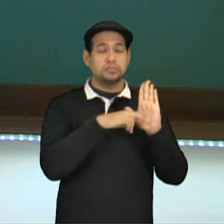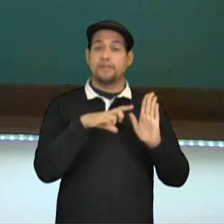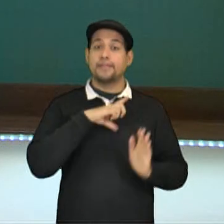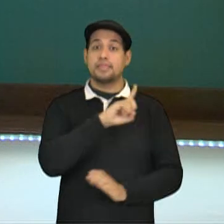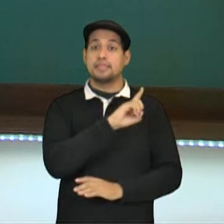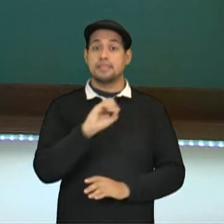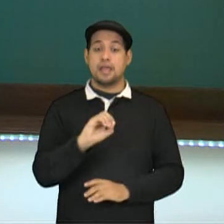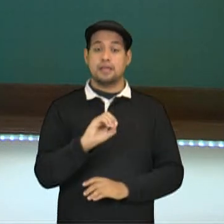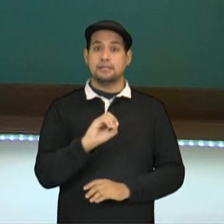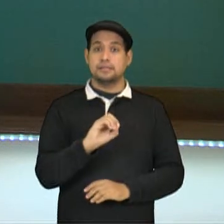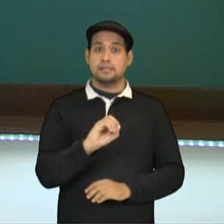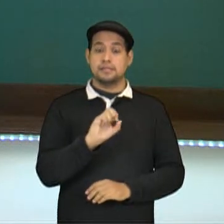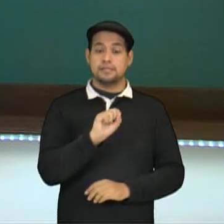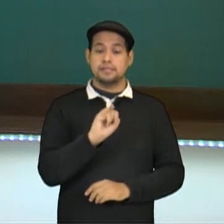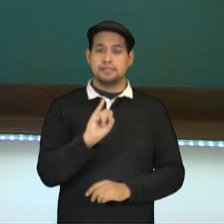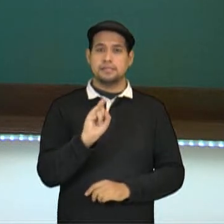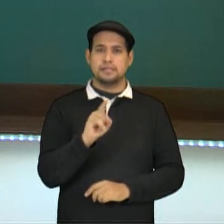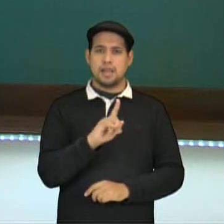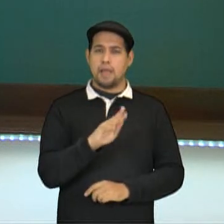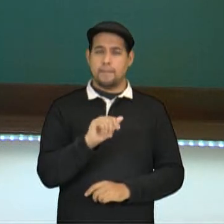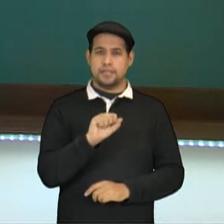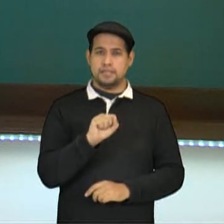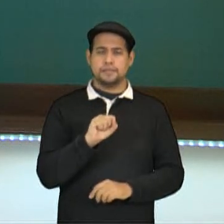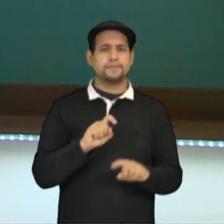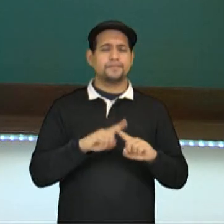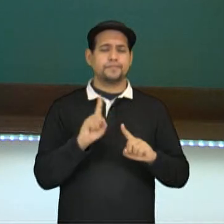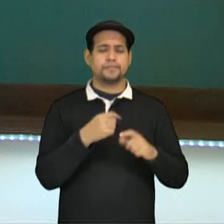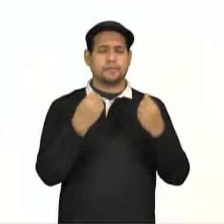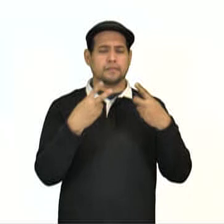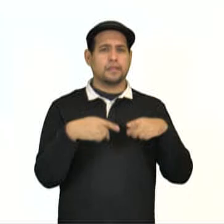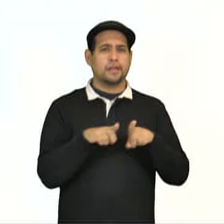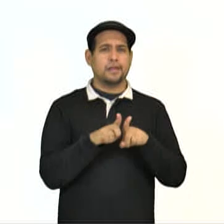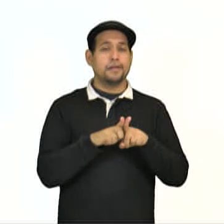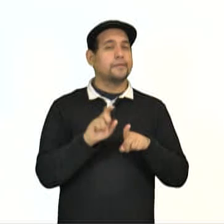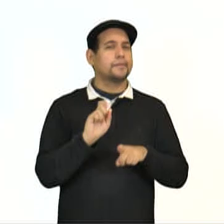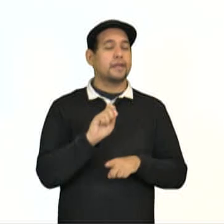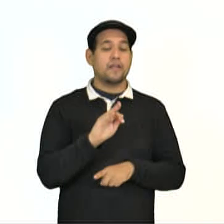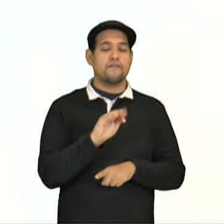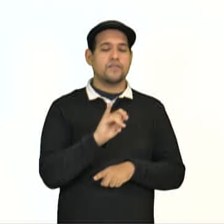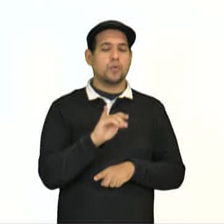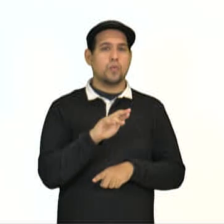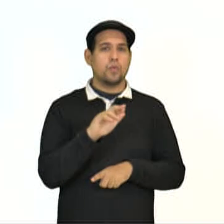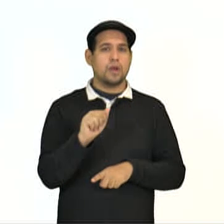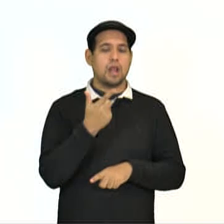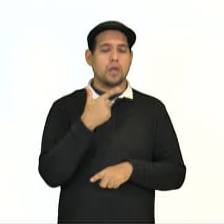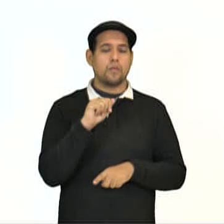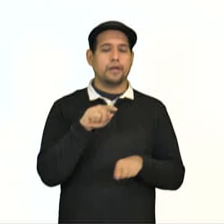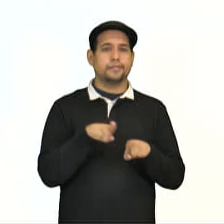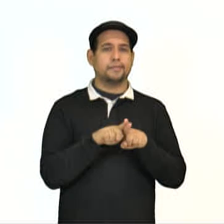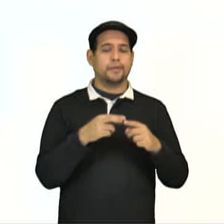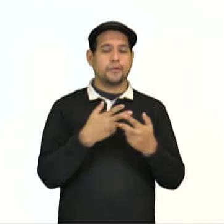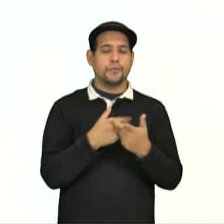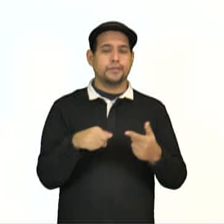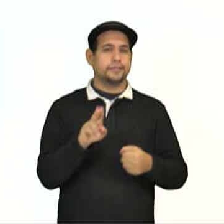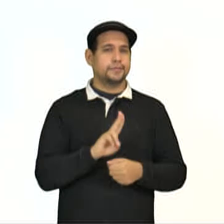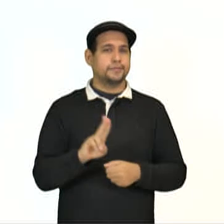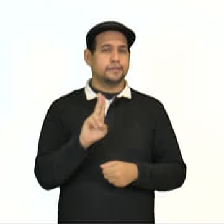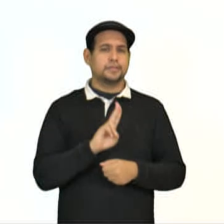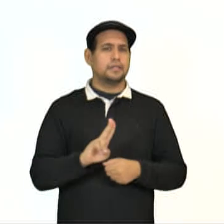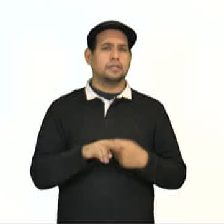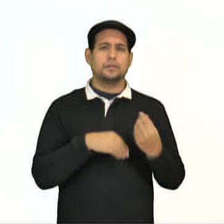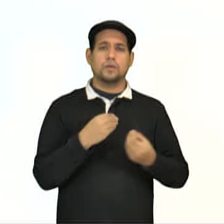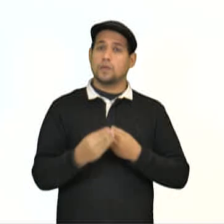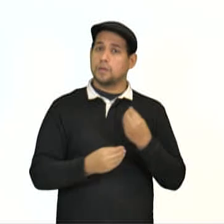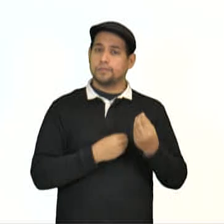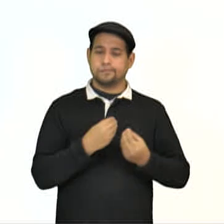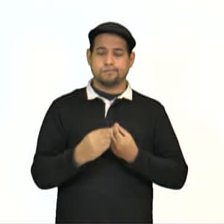10 sílabas. Vamos falar também das figuras de linguagem, que são recursos utilizados